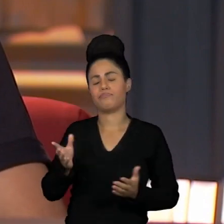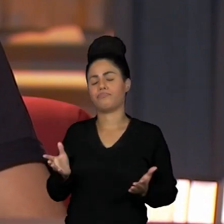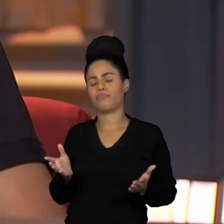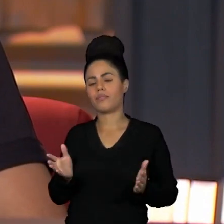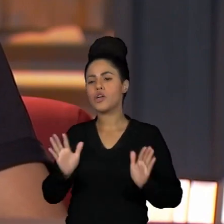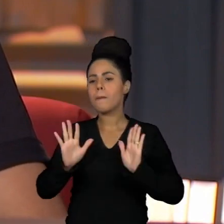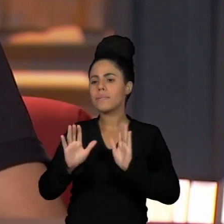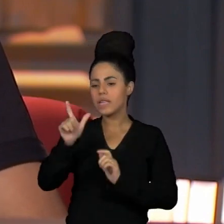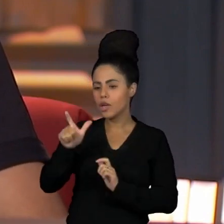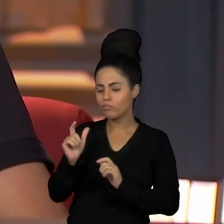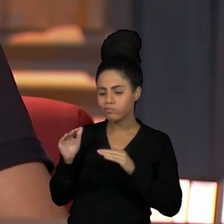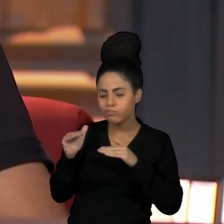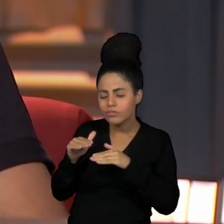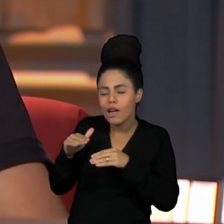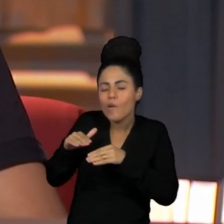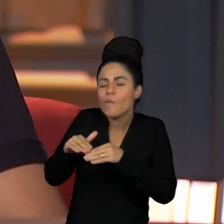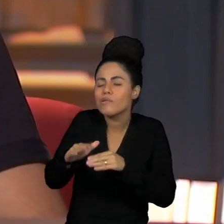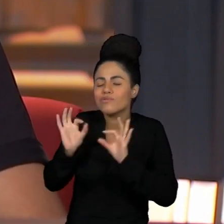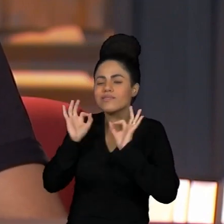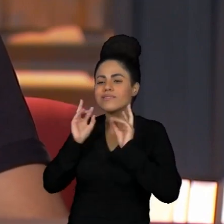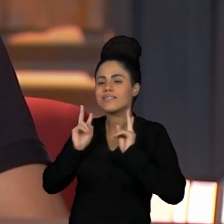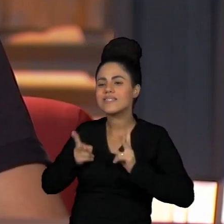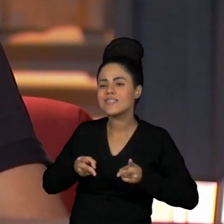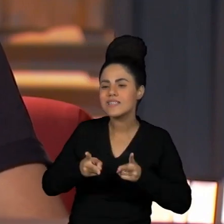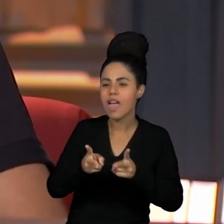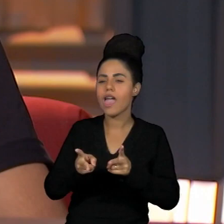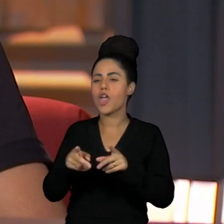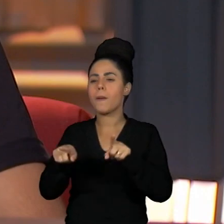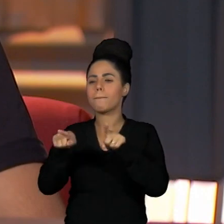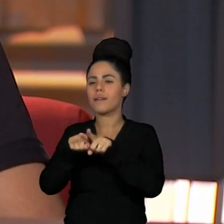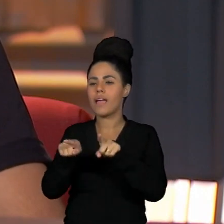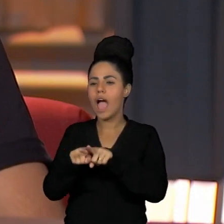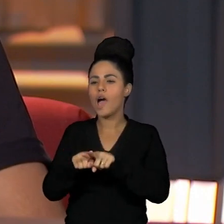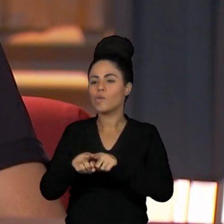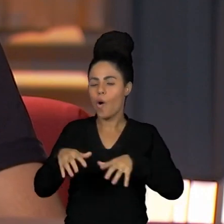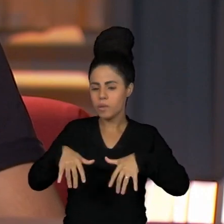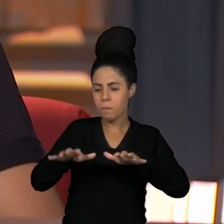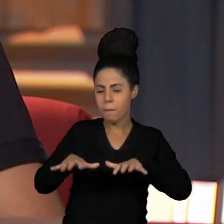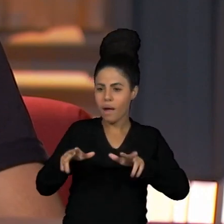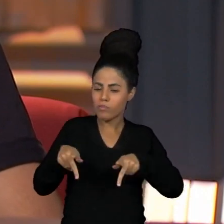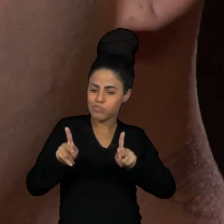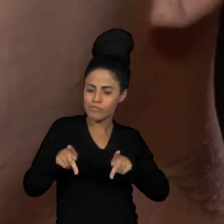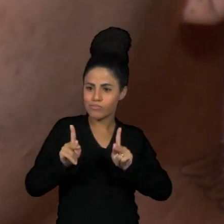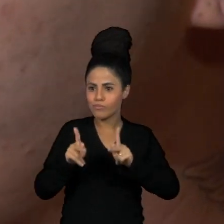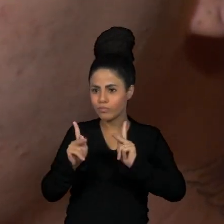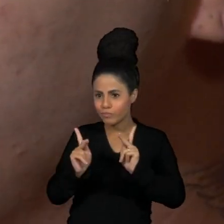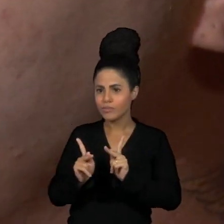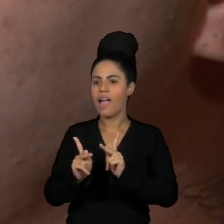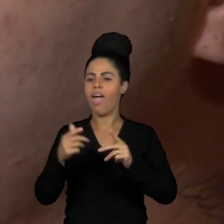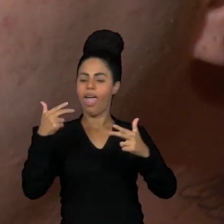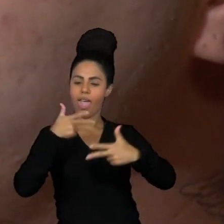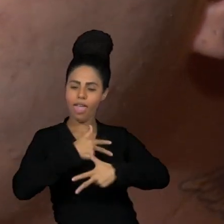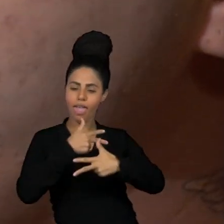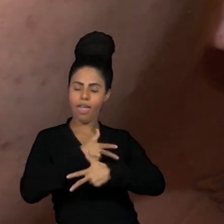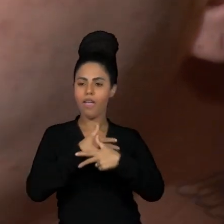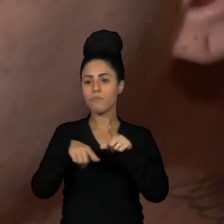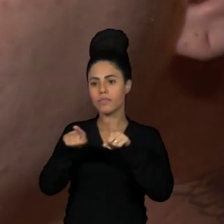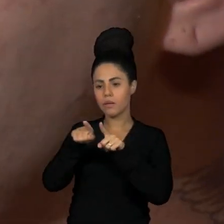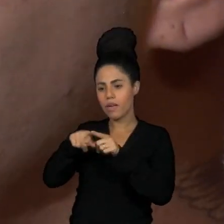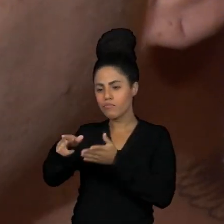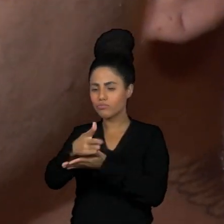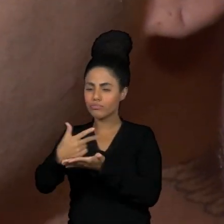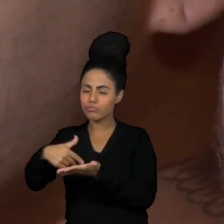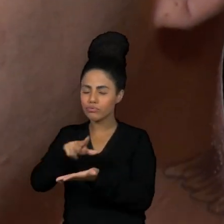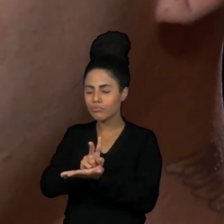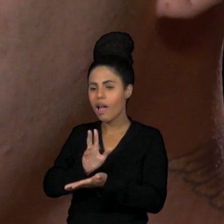moleque humilde, que acorda ouvindo funk, ouvi Racionais também, rap como um todo. Sou bem